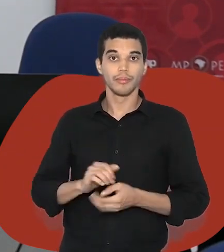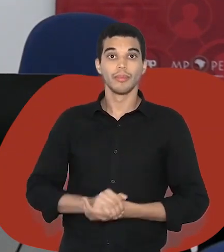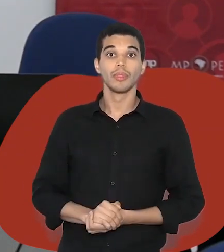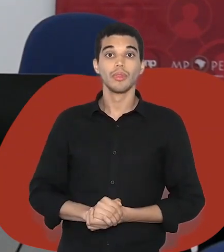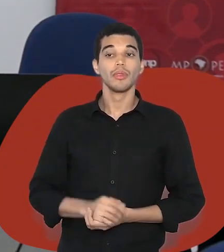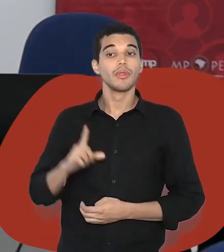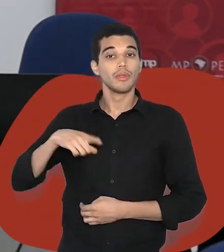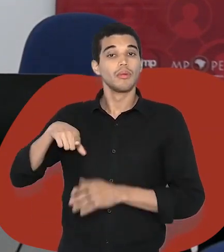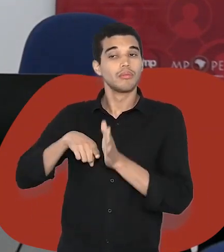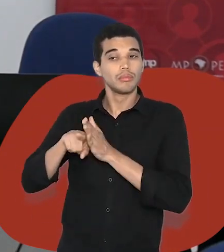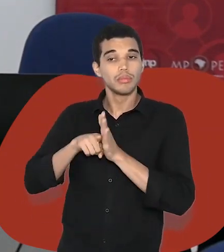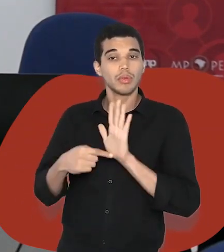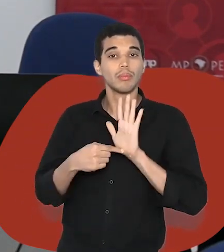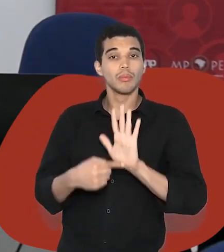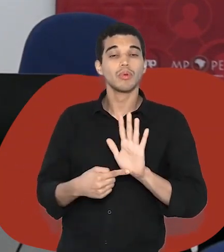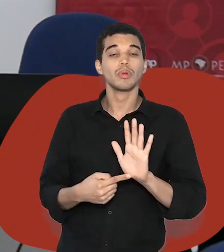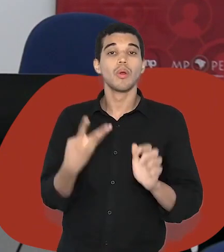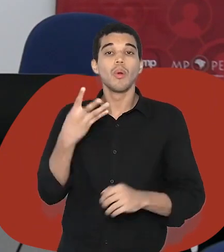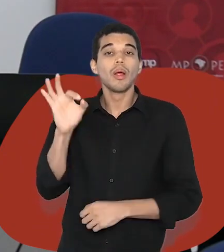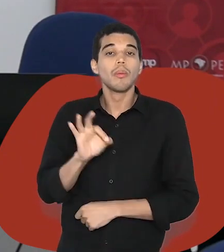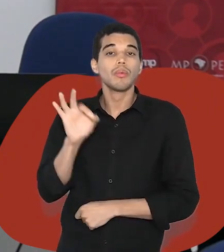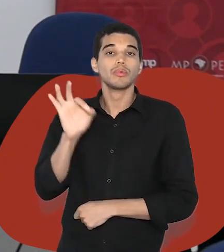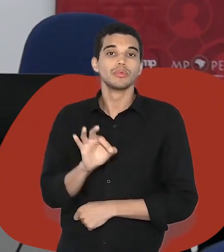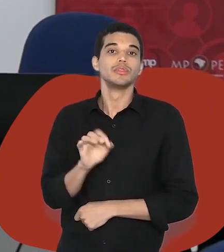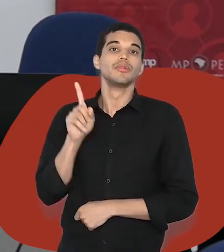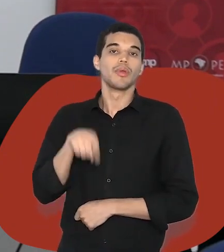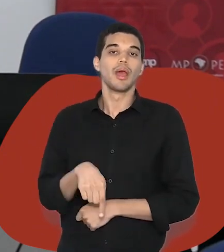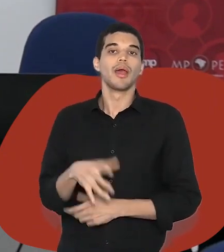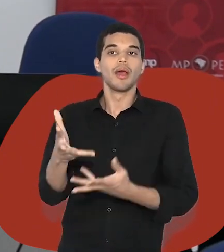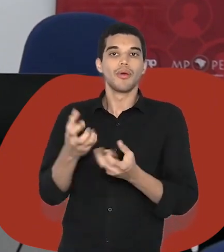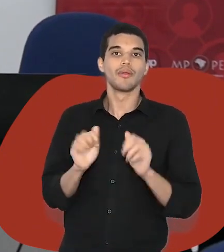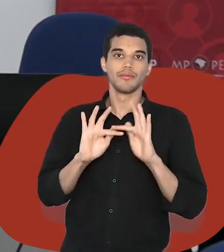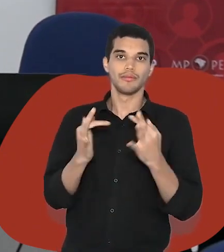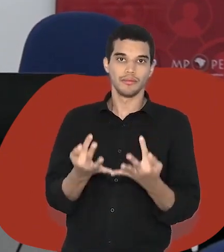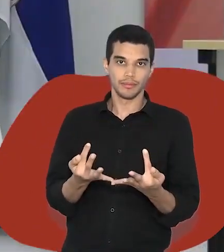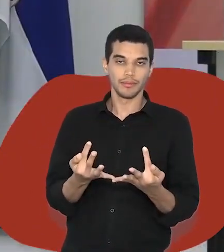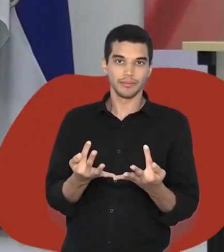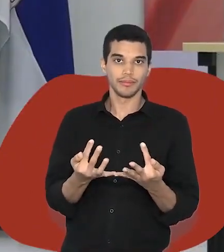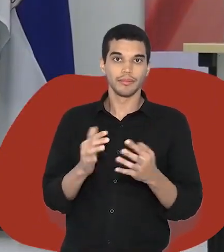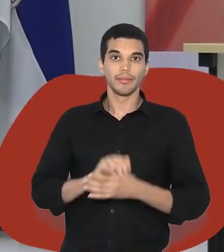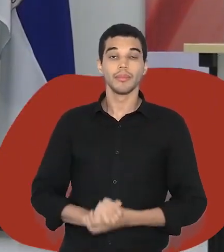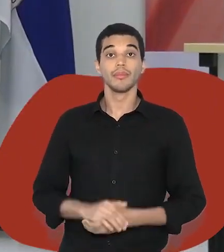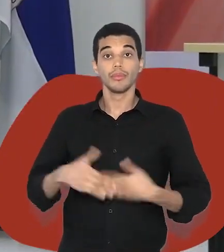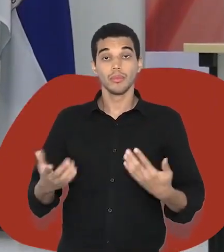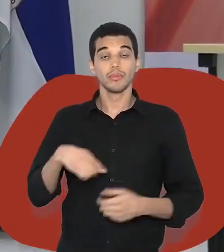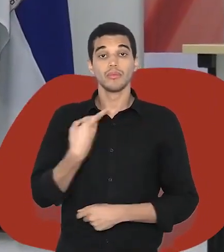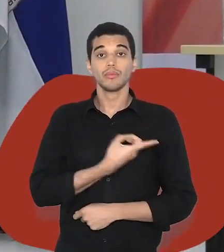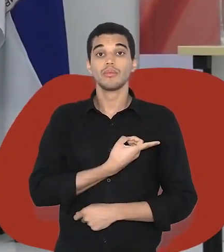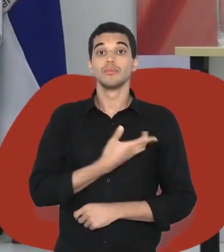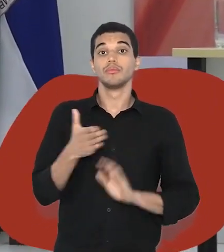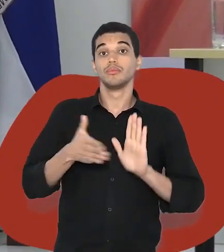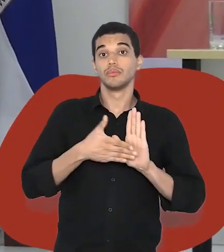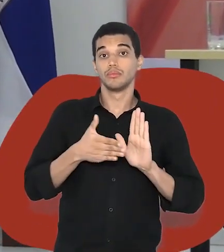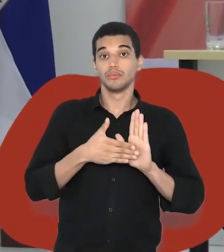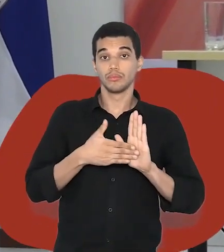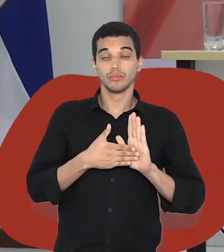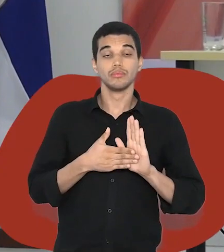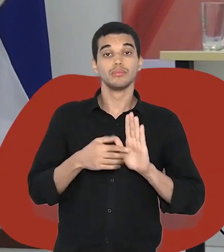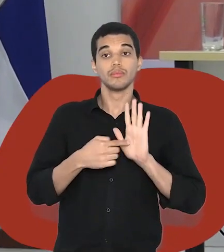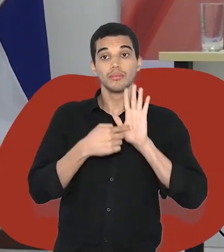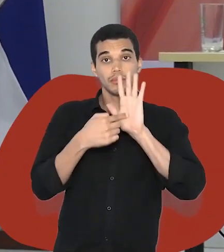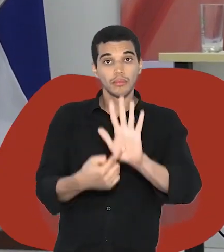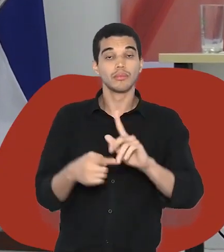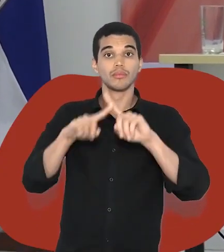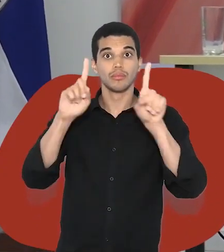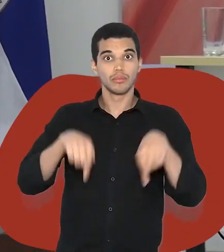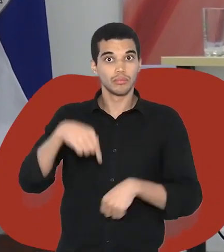somente 4% dos acolhimentos no Brasil são feitos através dessa modalidade. Então a proposta do CAU ao trazer esse projeto A Casa é Sua